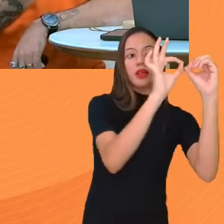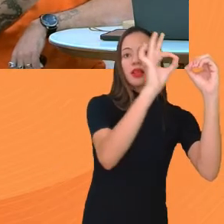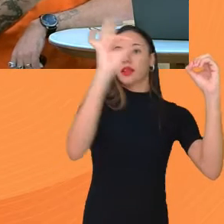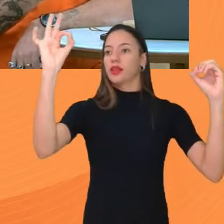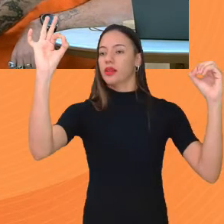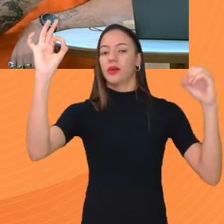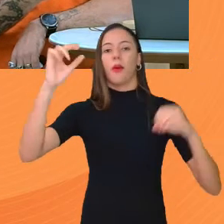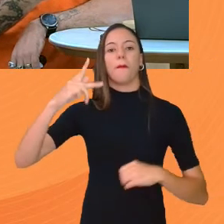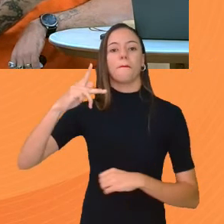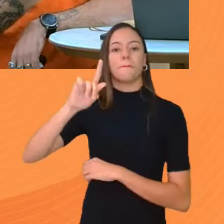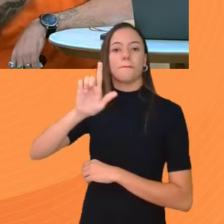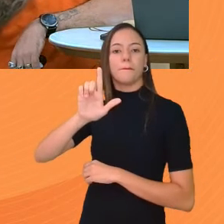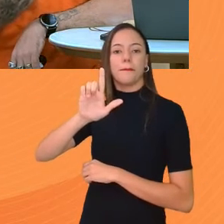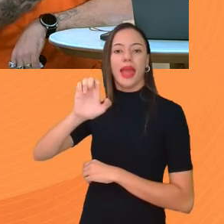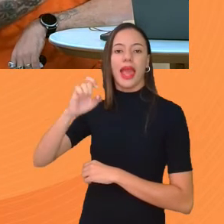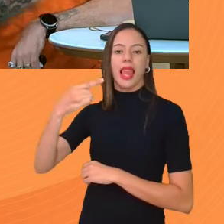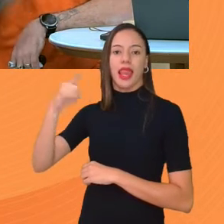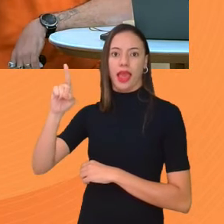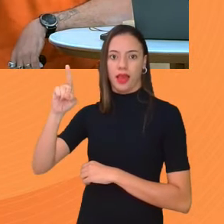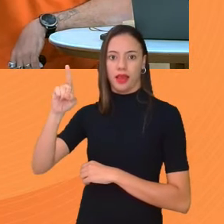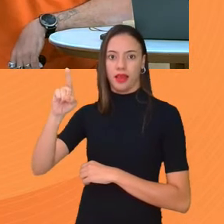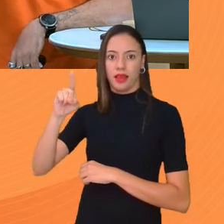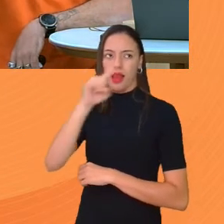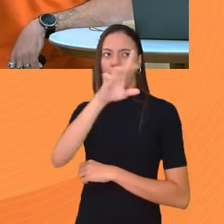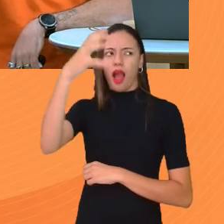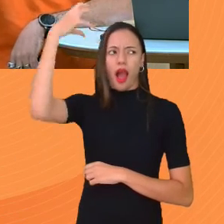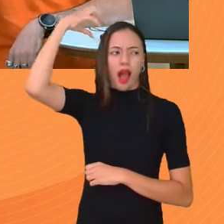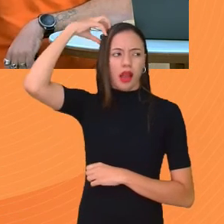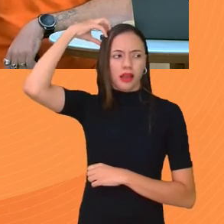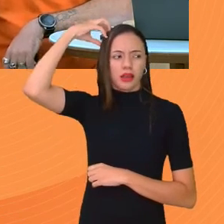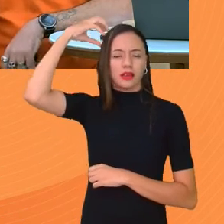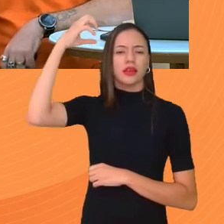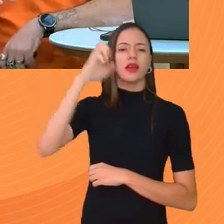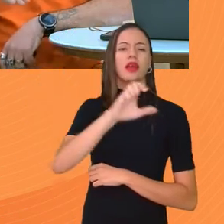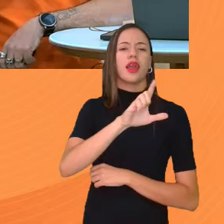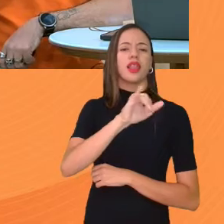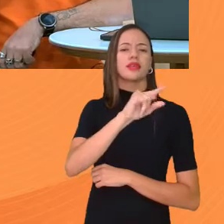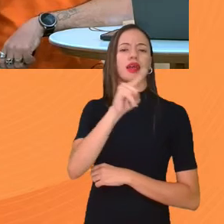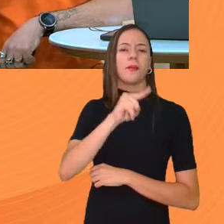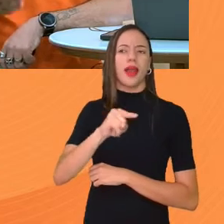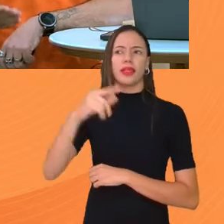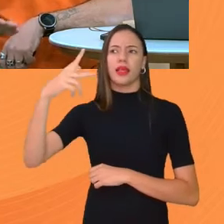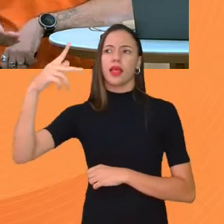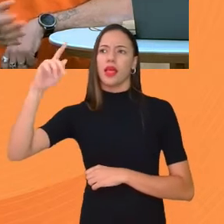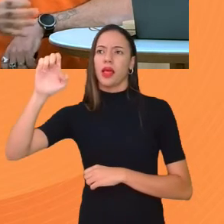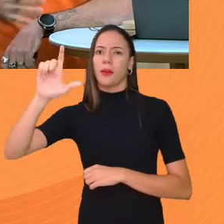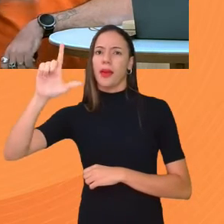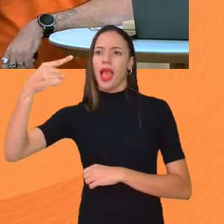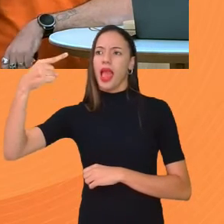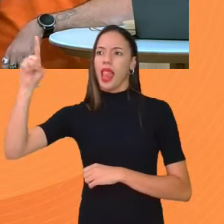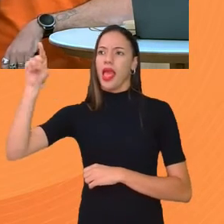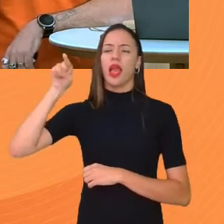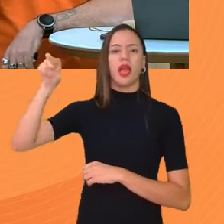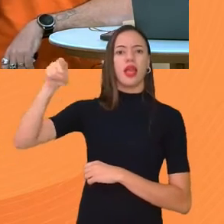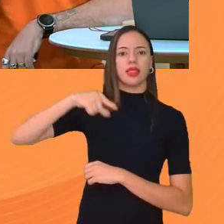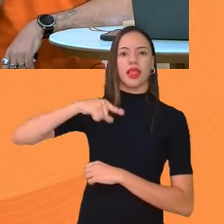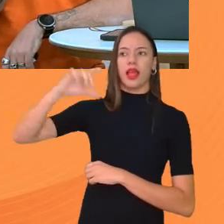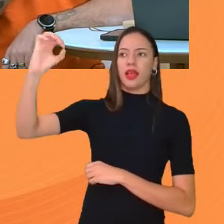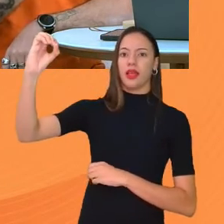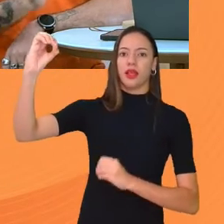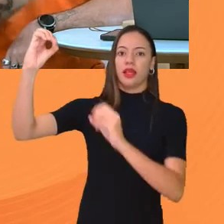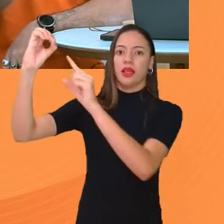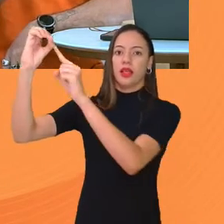Pelé. A Rainha Elizabeth, Pelé, o rei do futebol. Pelé, por sua vez, vai ter uma relação